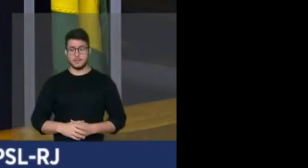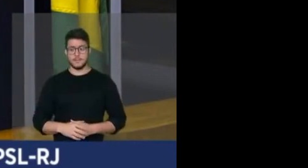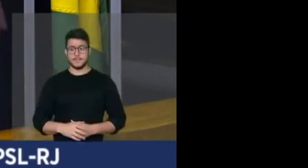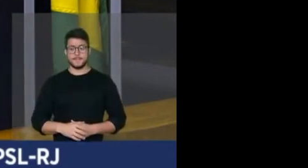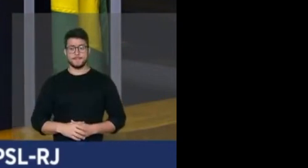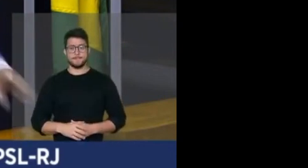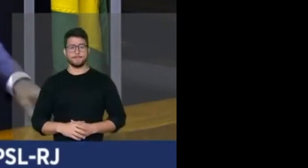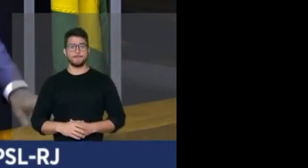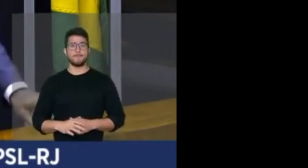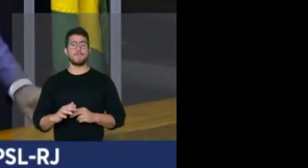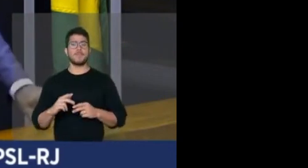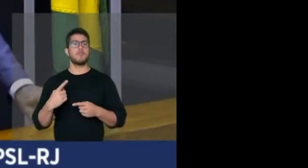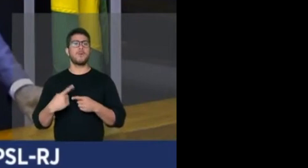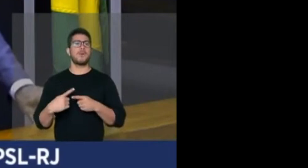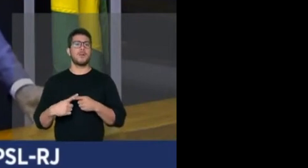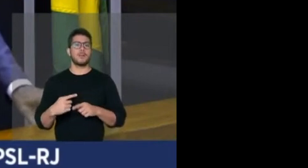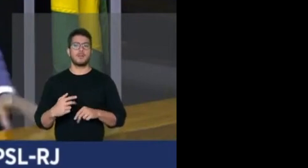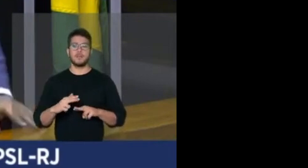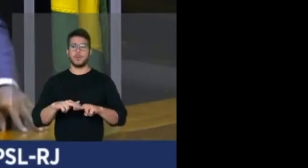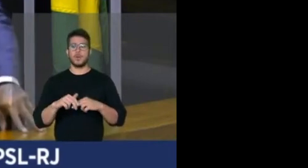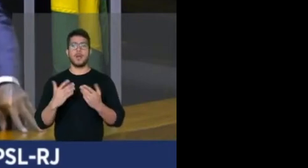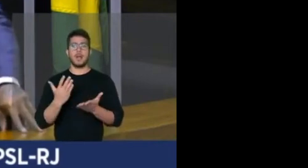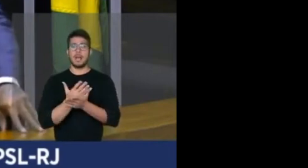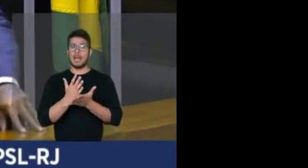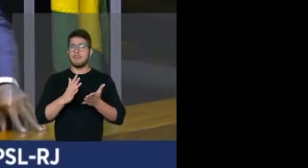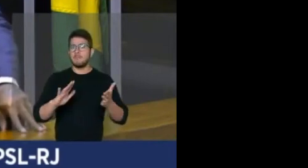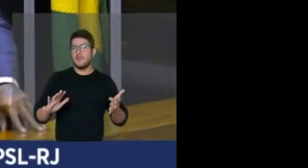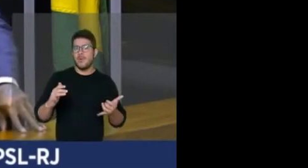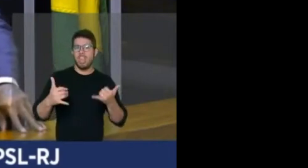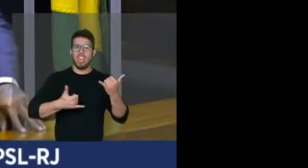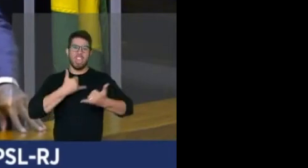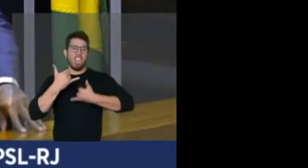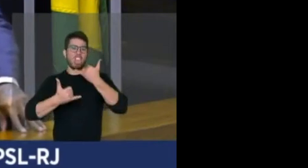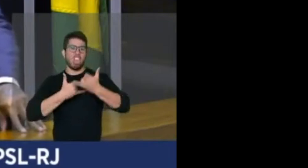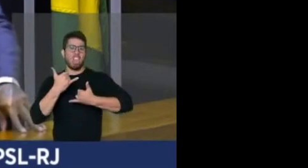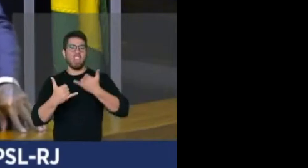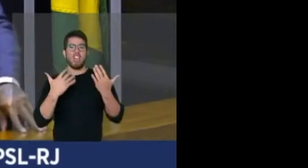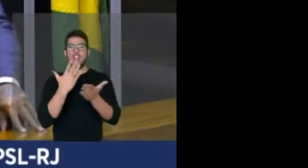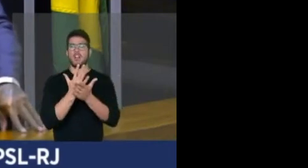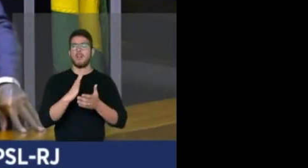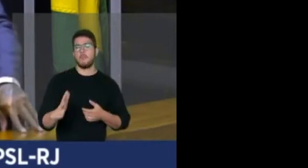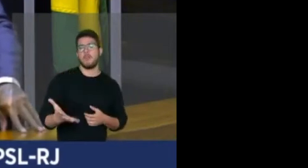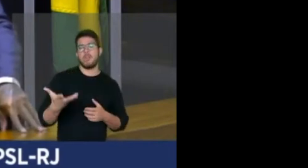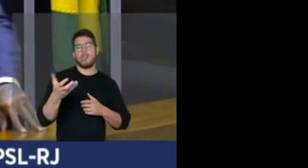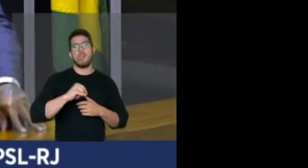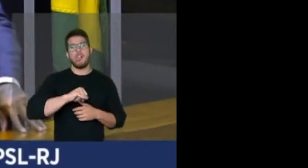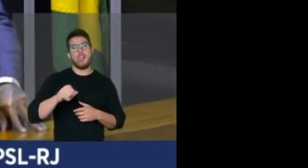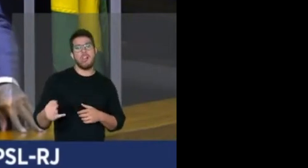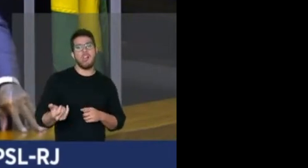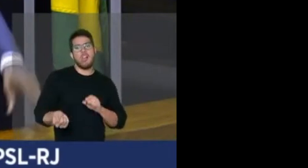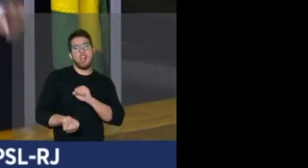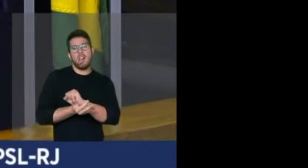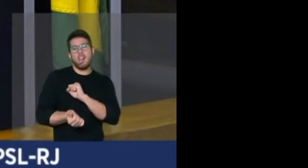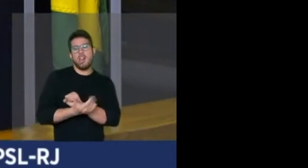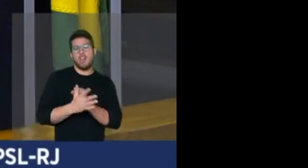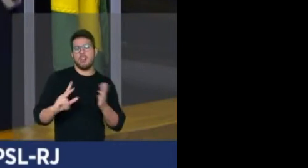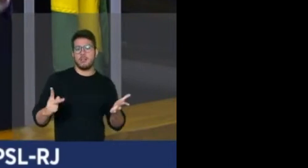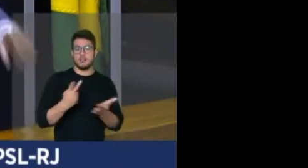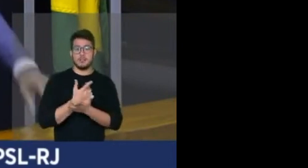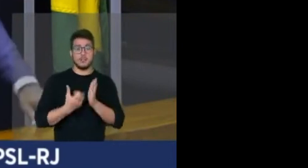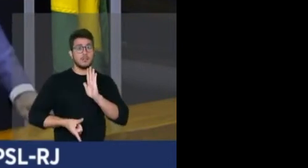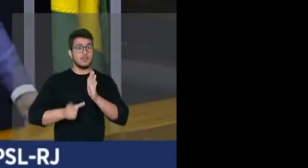Porque acabou a sacanagem, acabou a tetinha que era feita em governos passados, porque